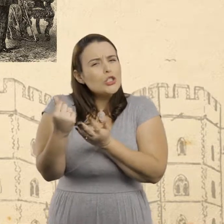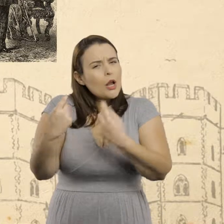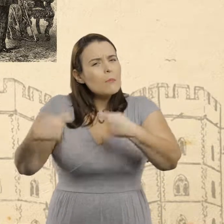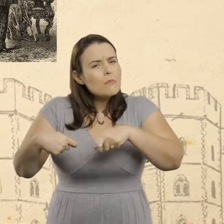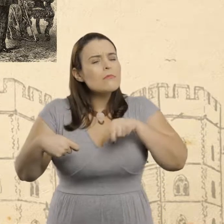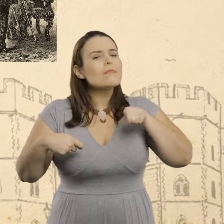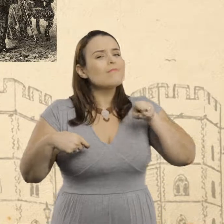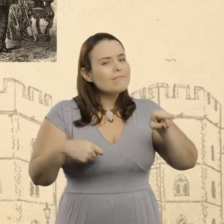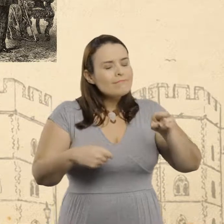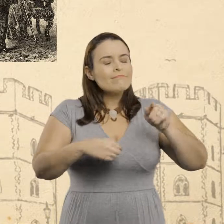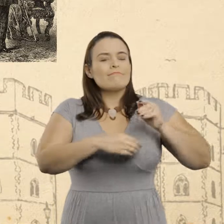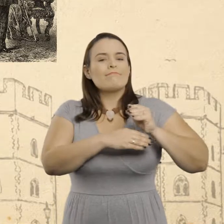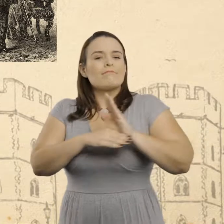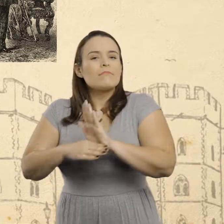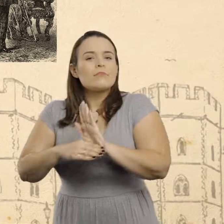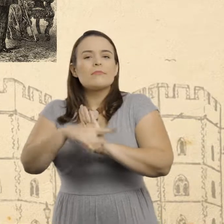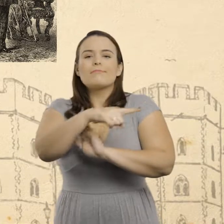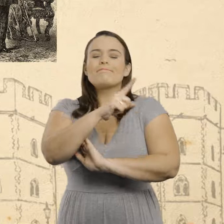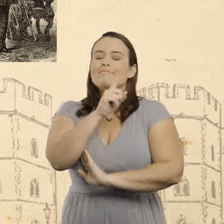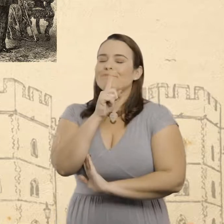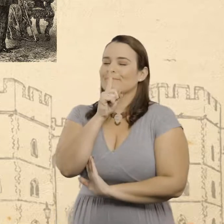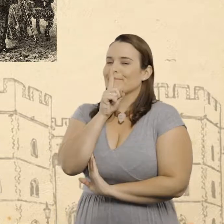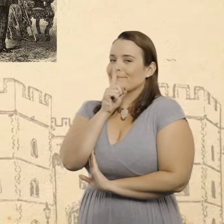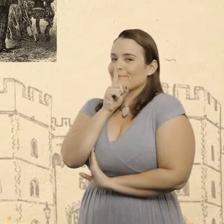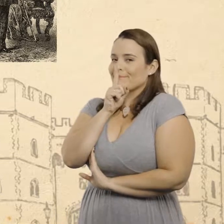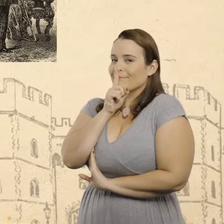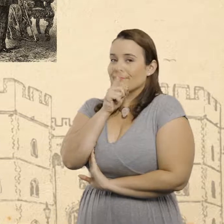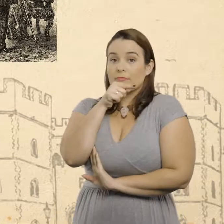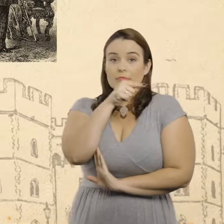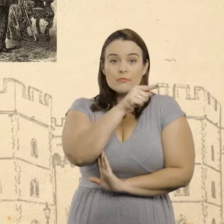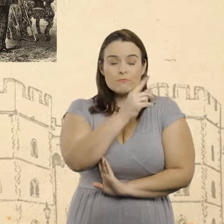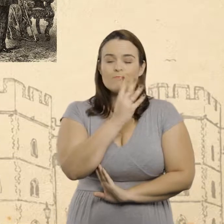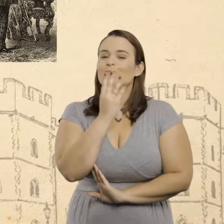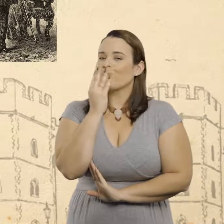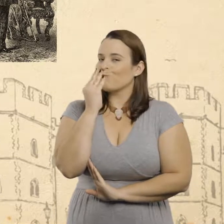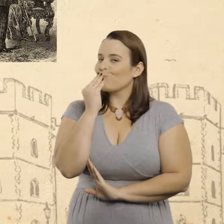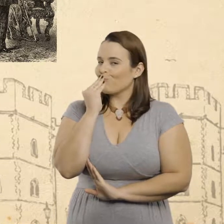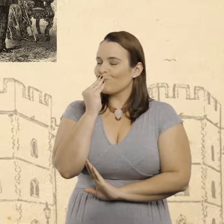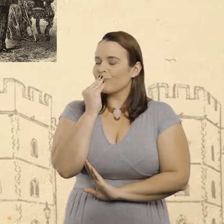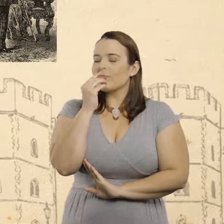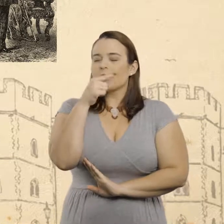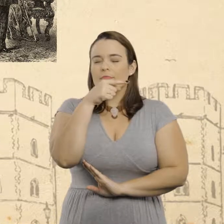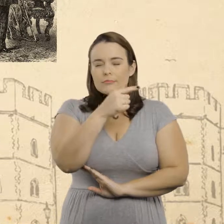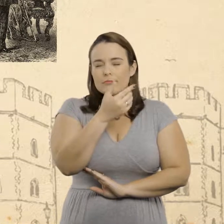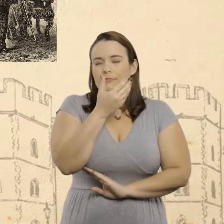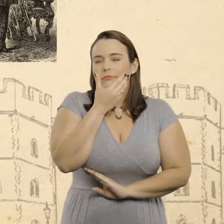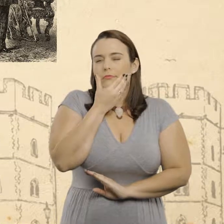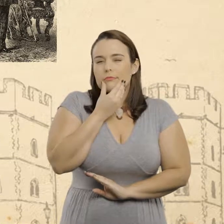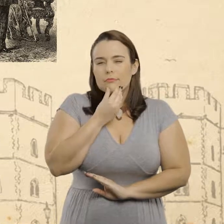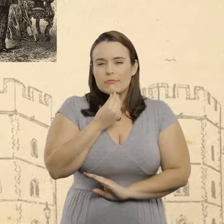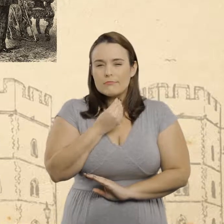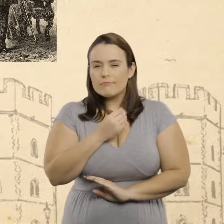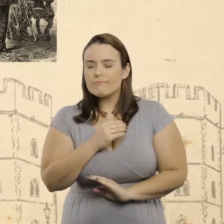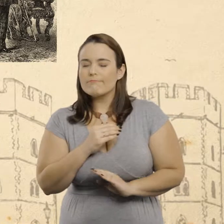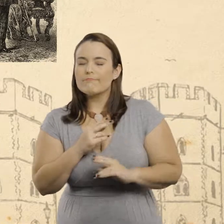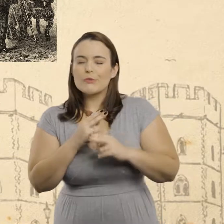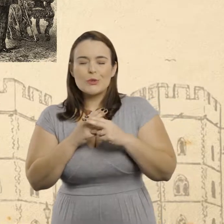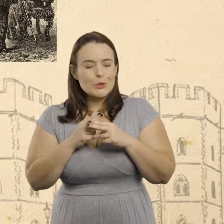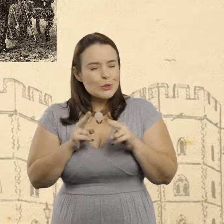ele fazia isso sem contar para ninguém. Ele falava pouco sobre as coisas. Ele era um homem muito